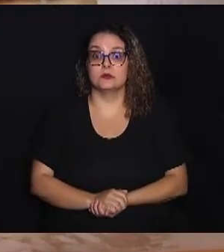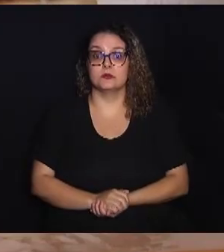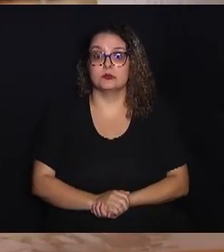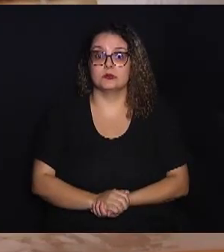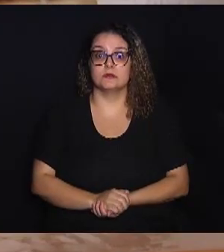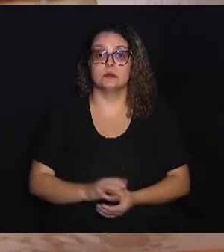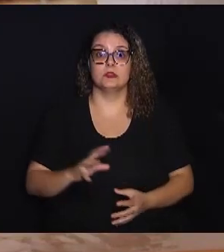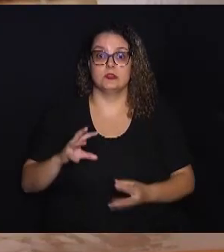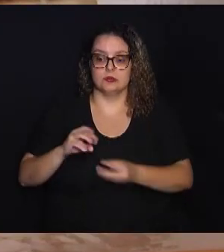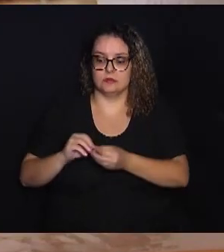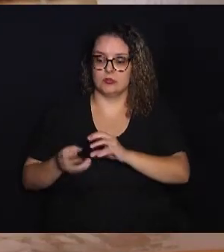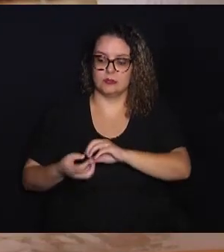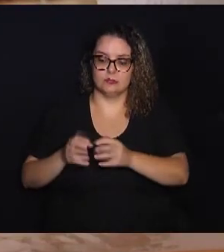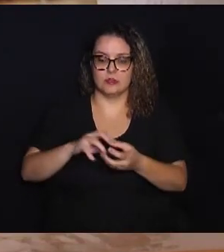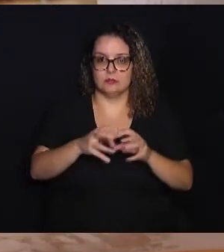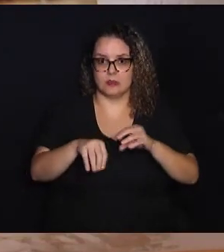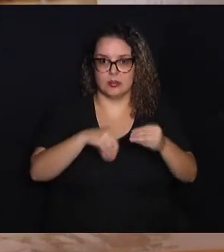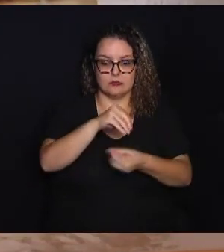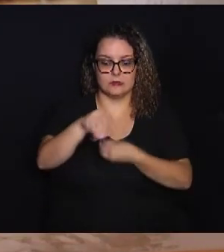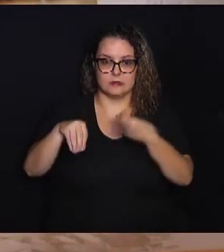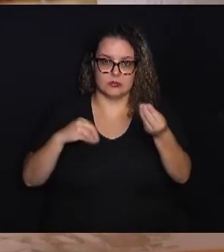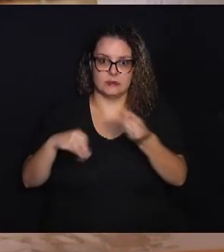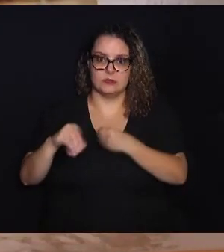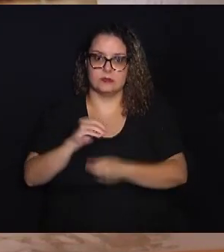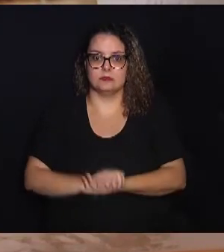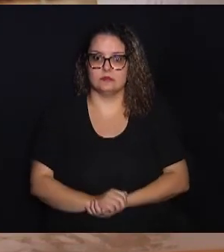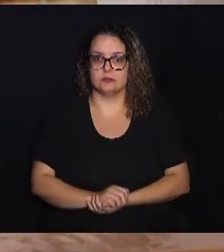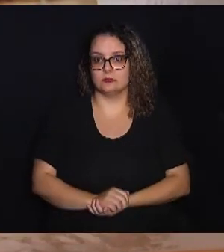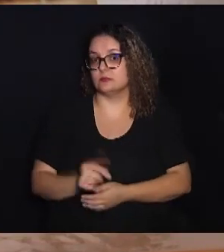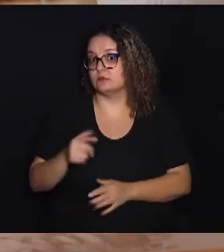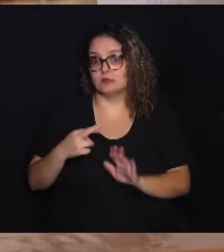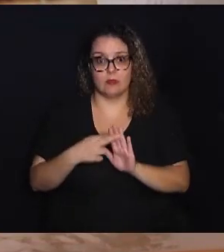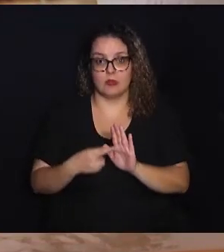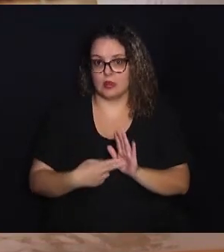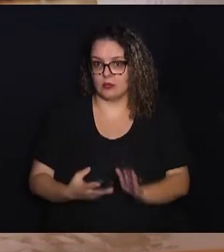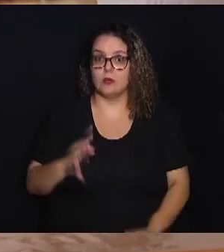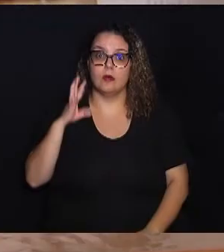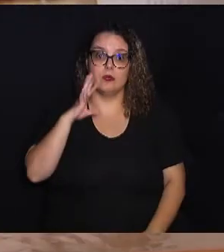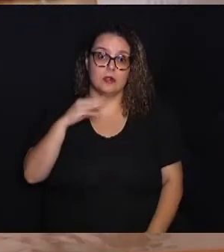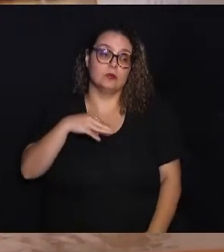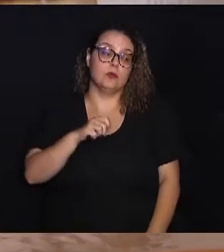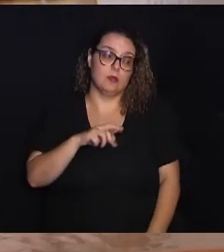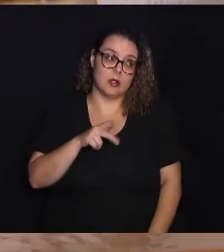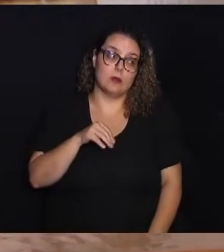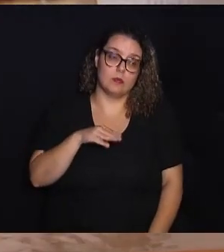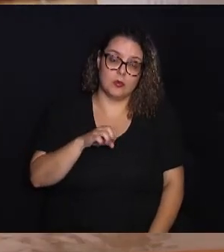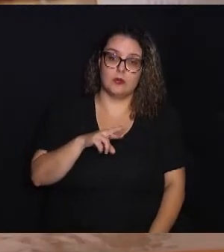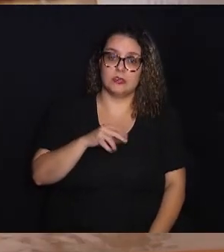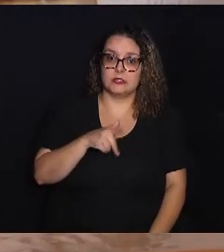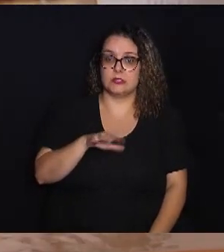cura. Então eu vou deixar ela separadinha. E a gente pode fazer a